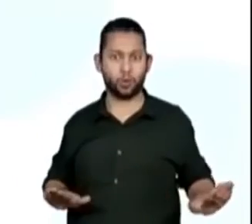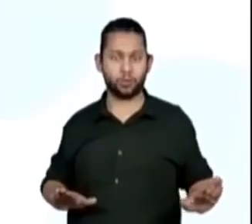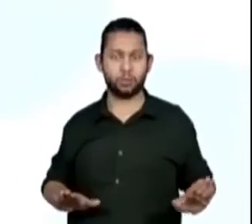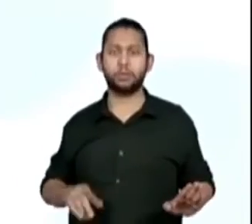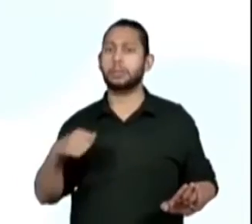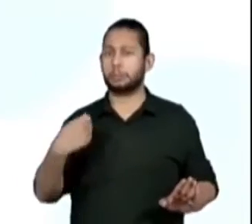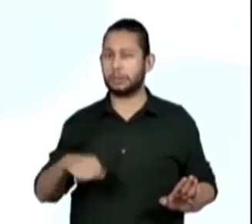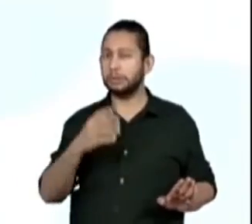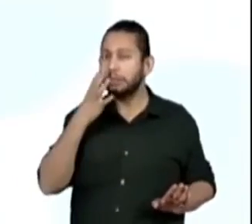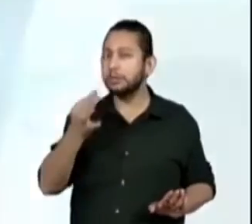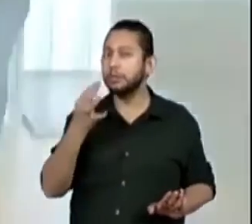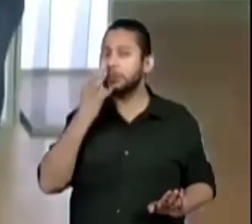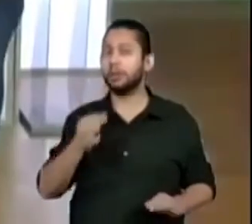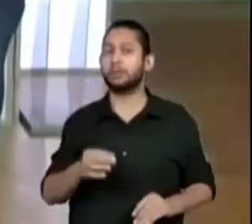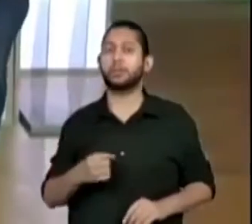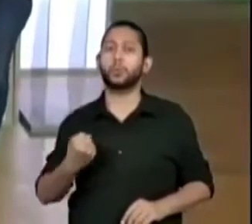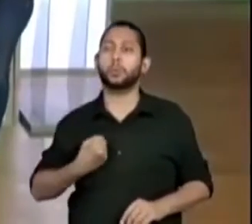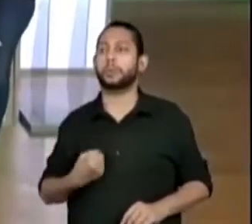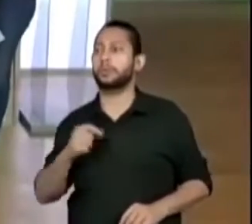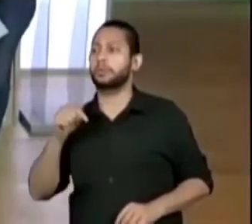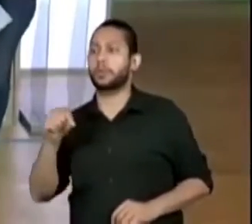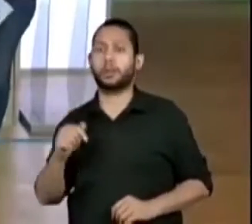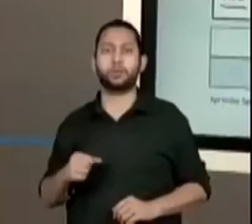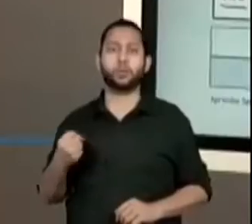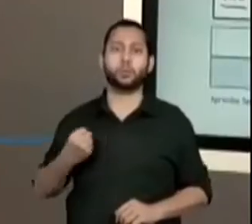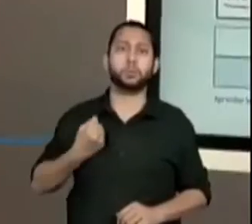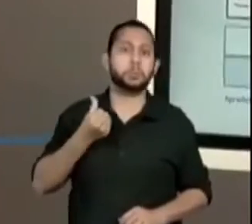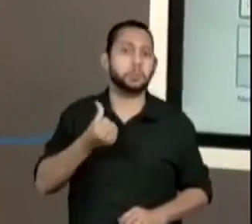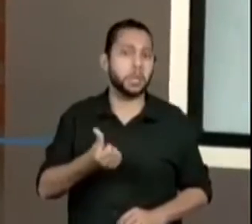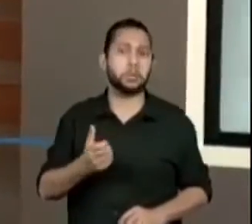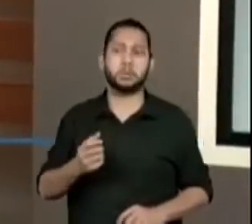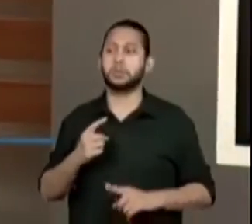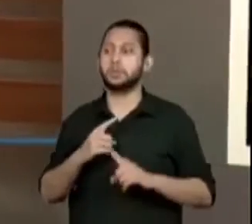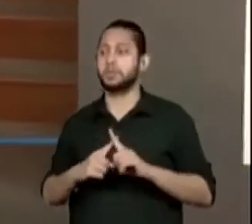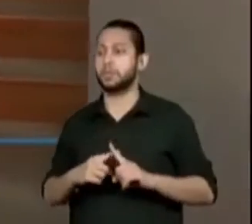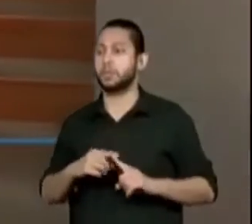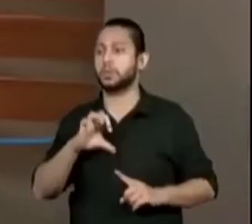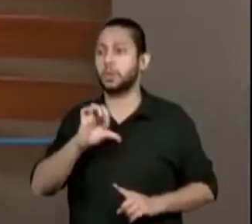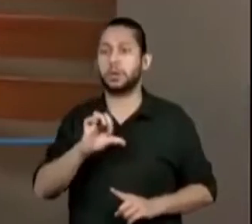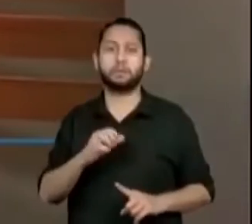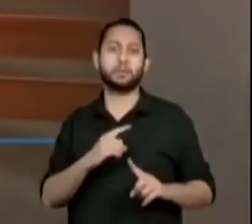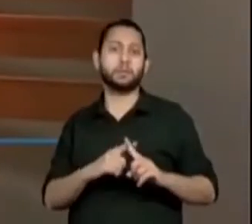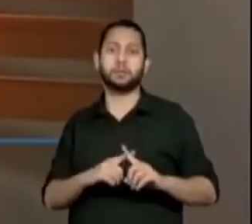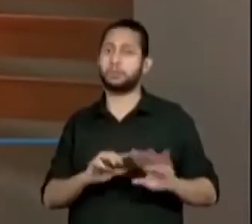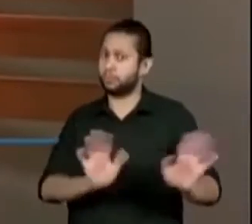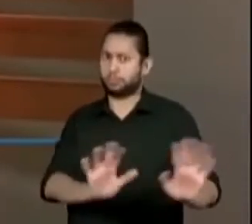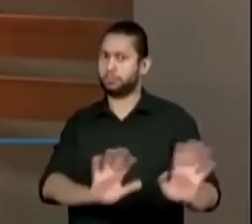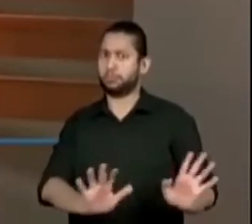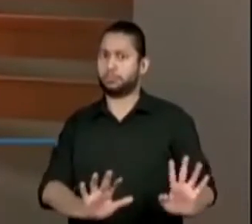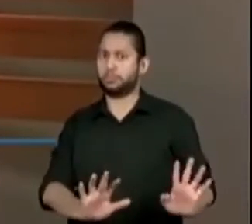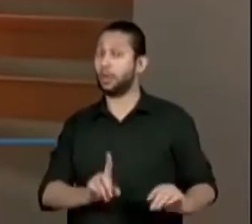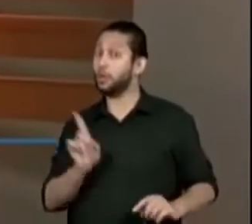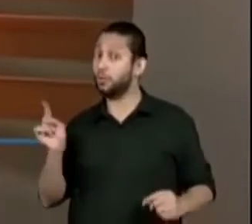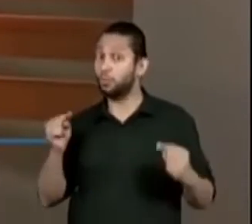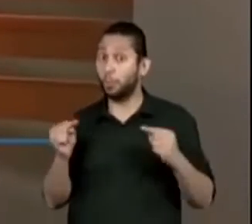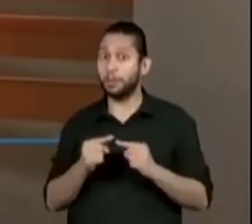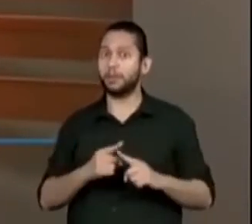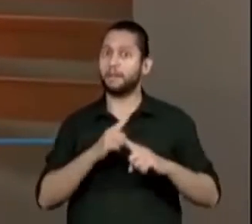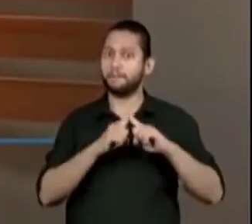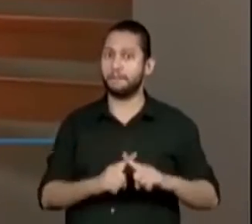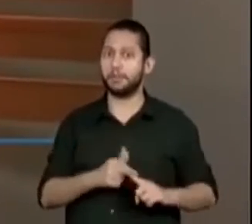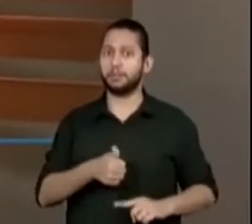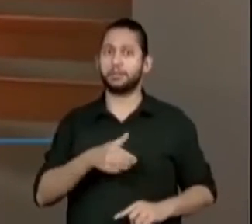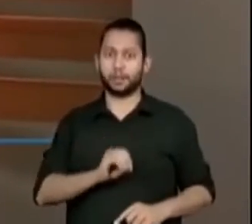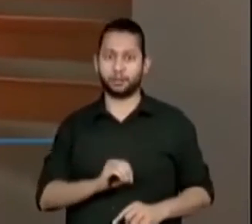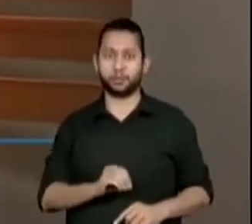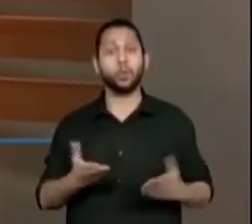bem atento em relação a isso. Não adianta, apareceu outro número, essa regra não serve. Tá? Inclusive,